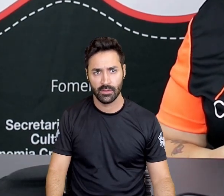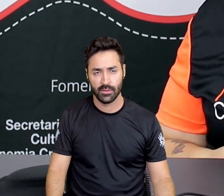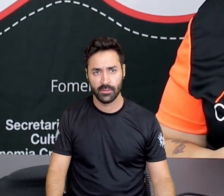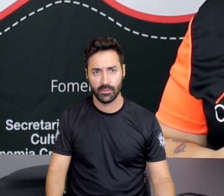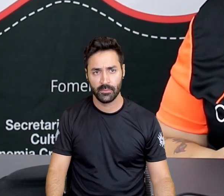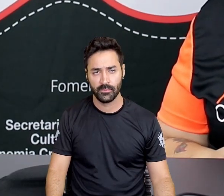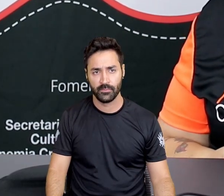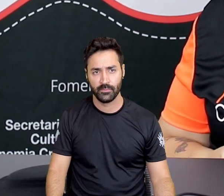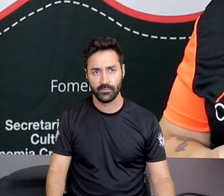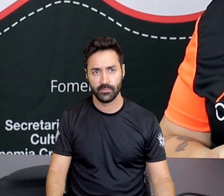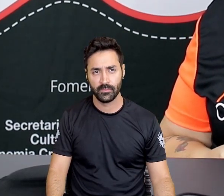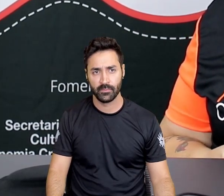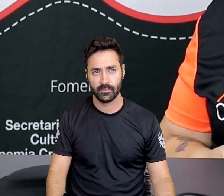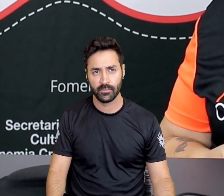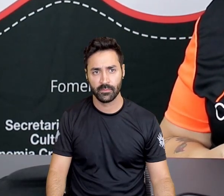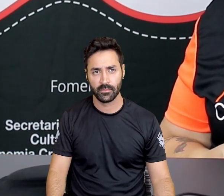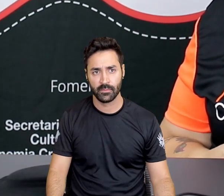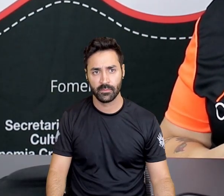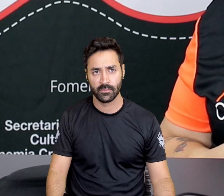Oi?